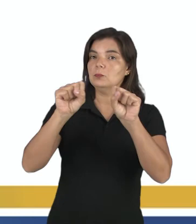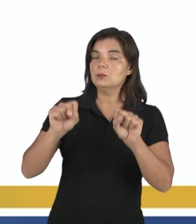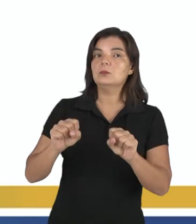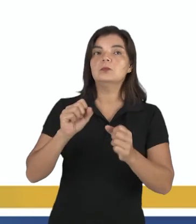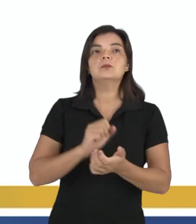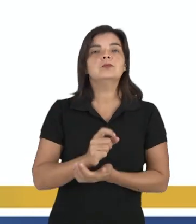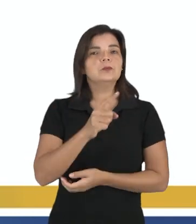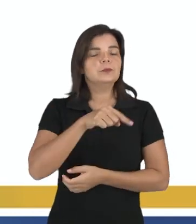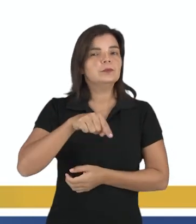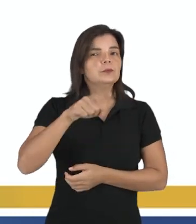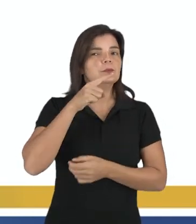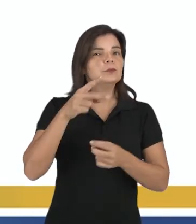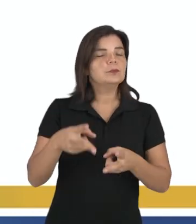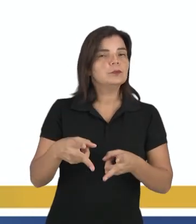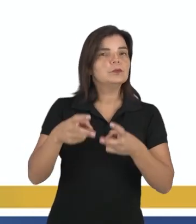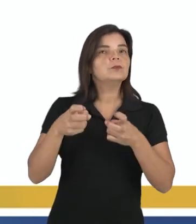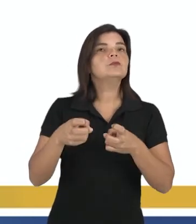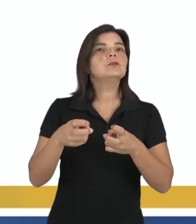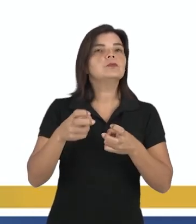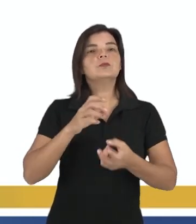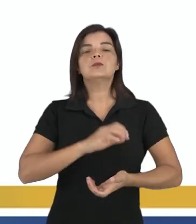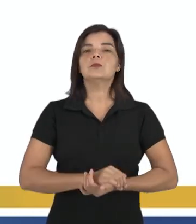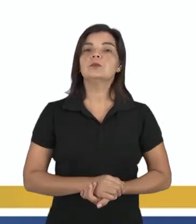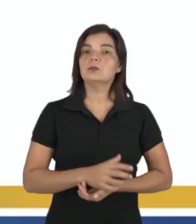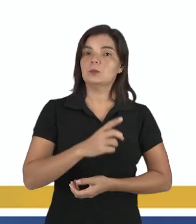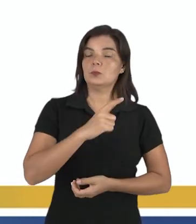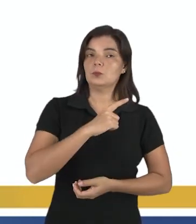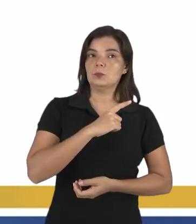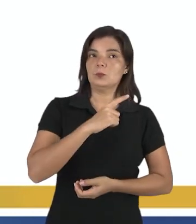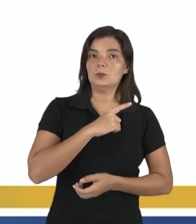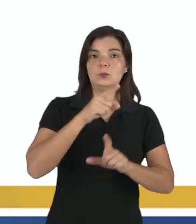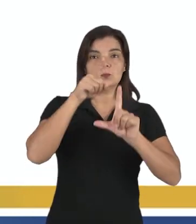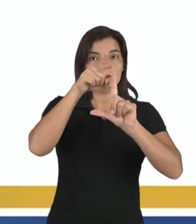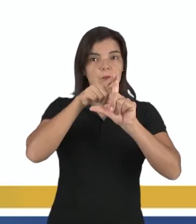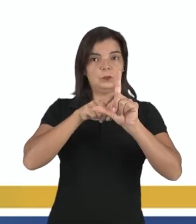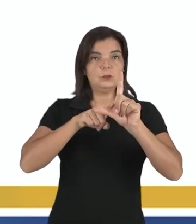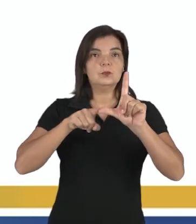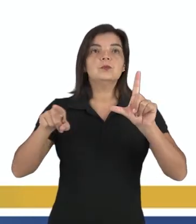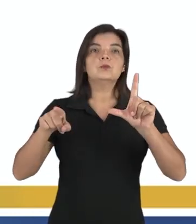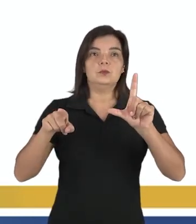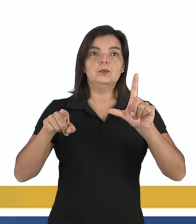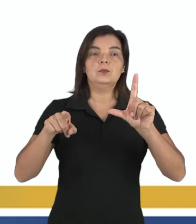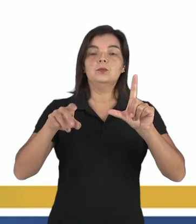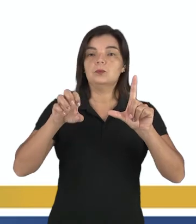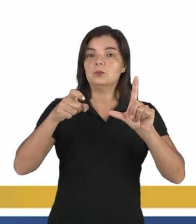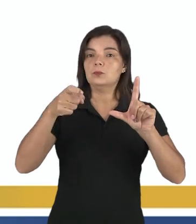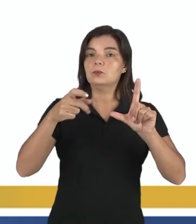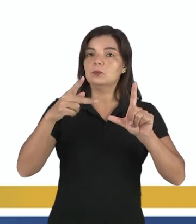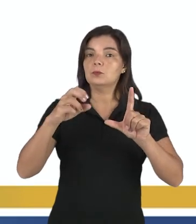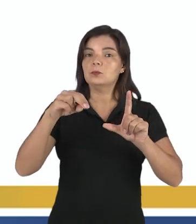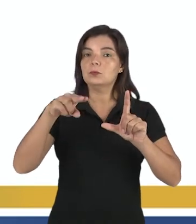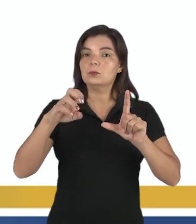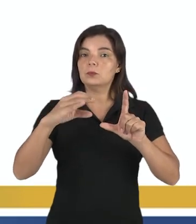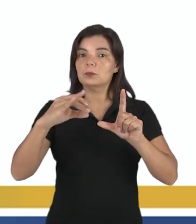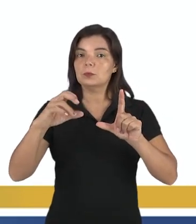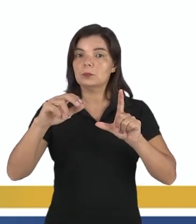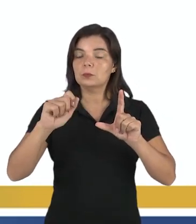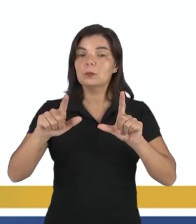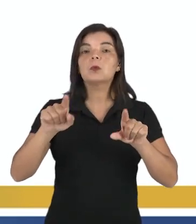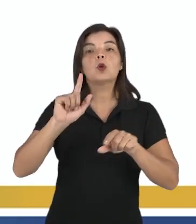situação. Vocês perceberão que nós teremos um gráfico em exponencial e o outro